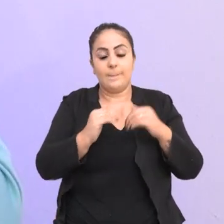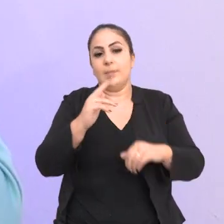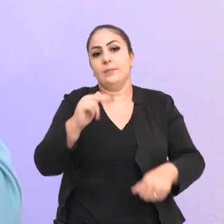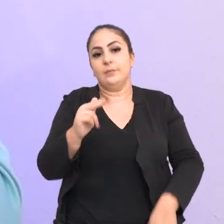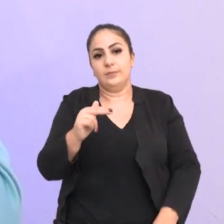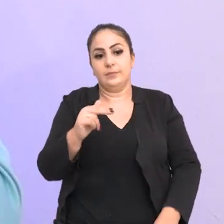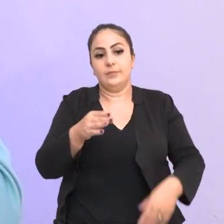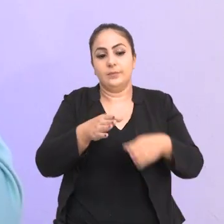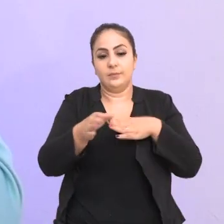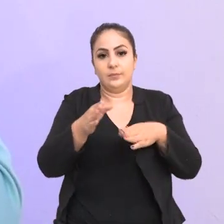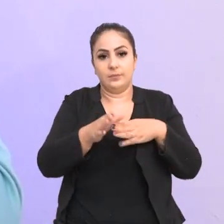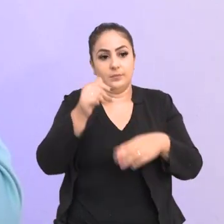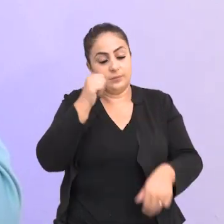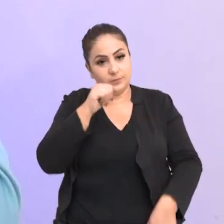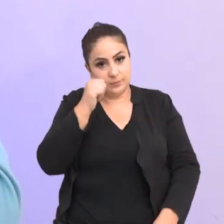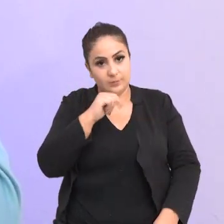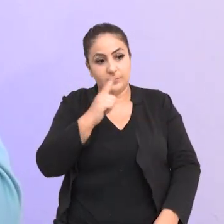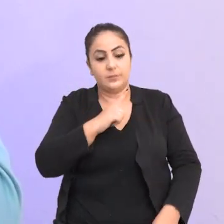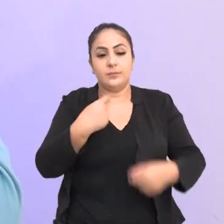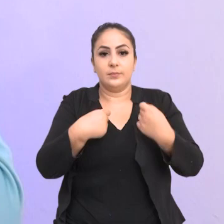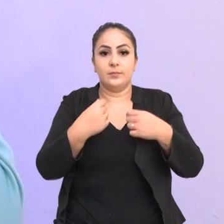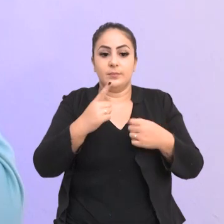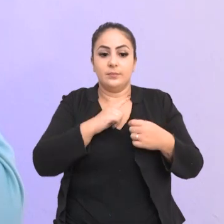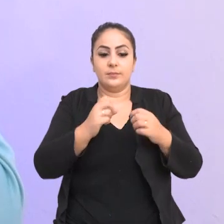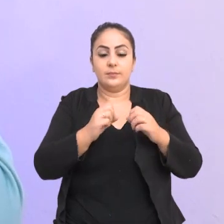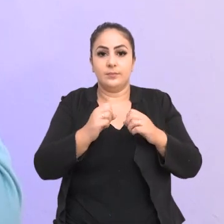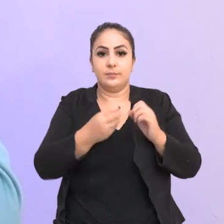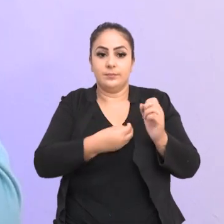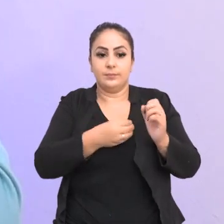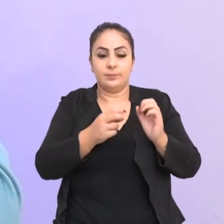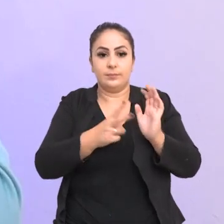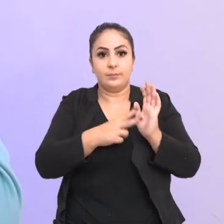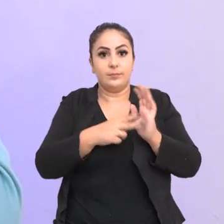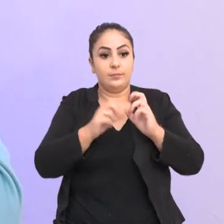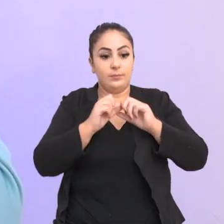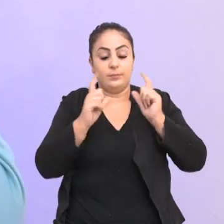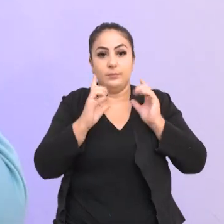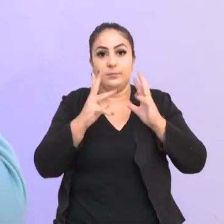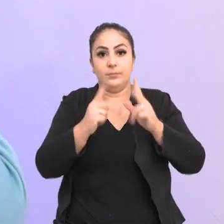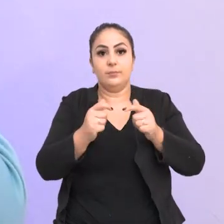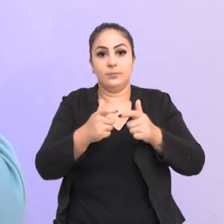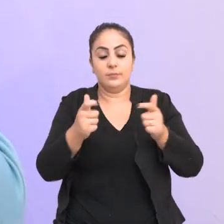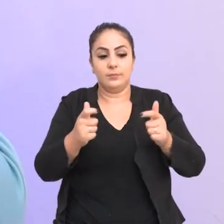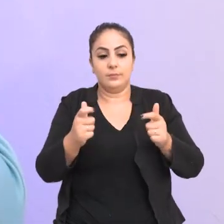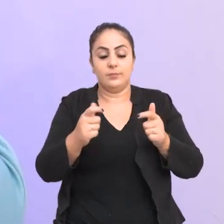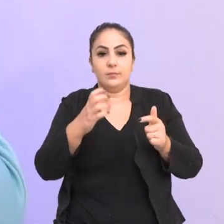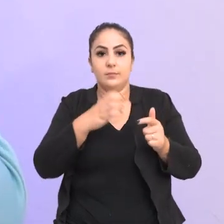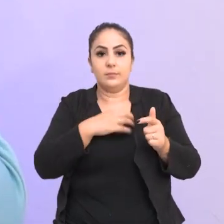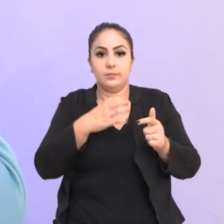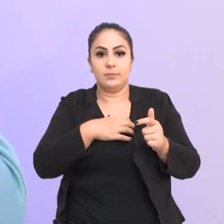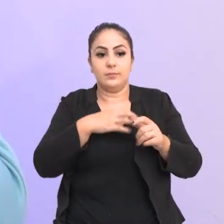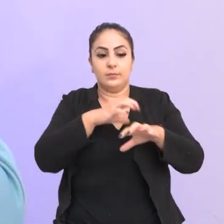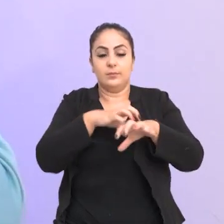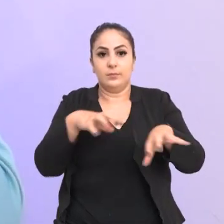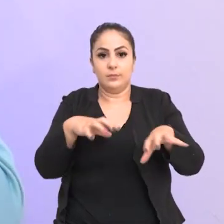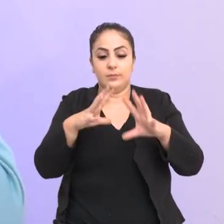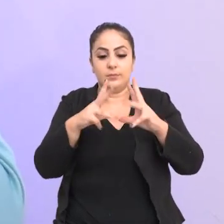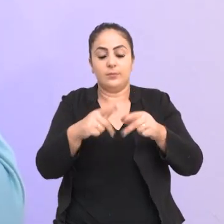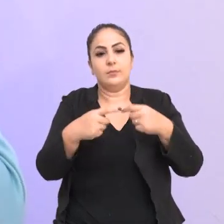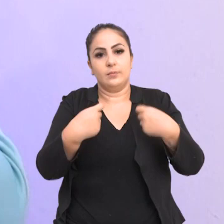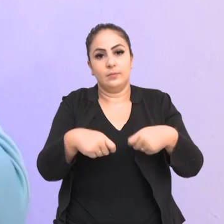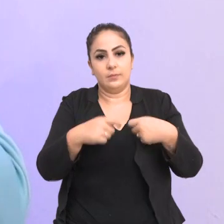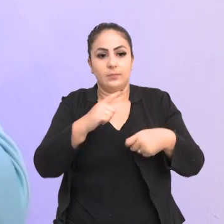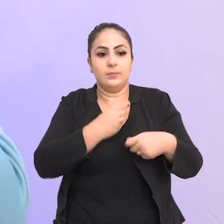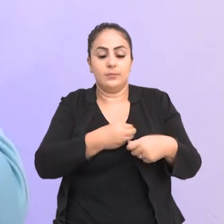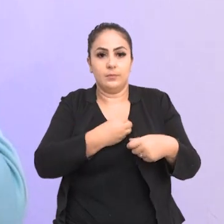isso, mais do que nunca, o Conselho da Mulher precisa estar atento, ao menos de forma remota,